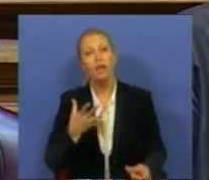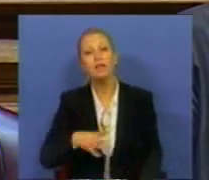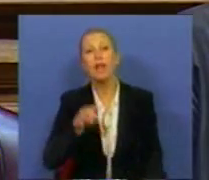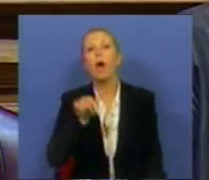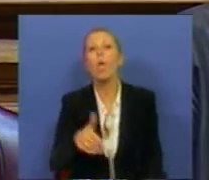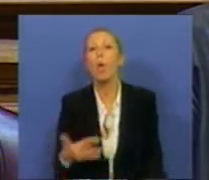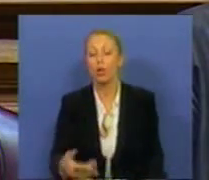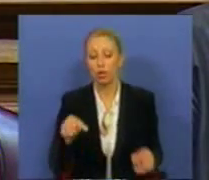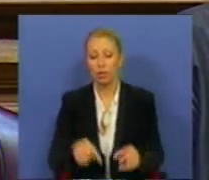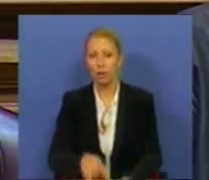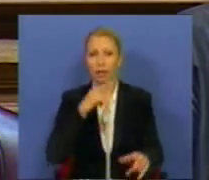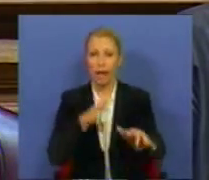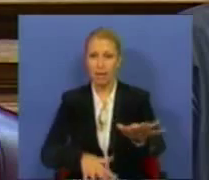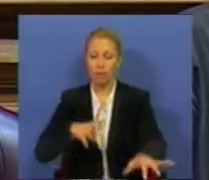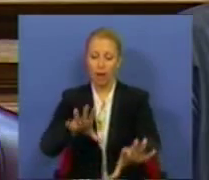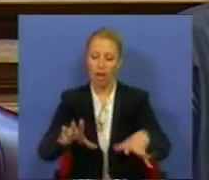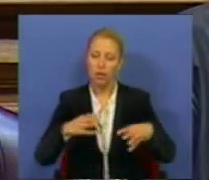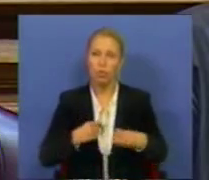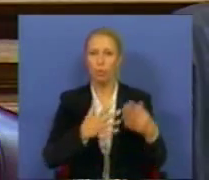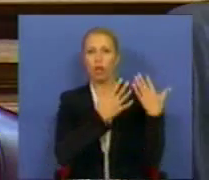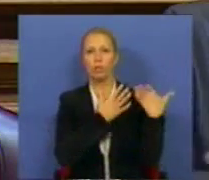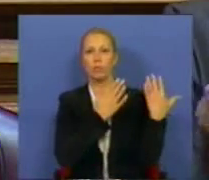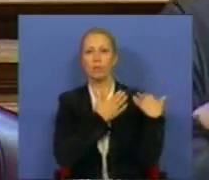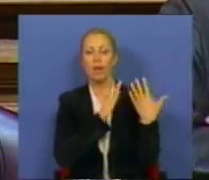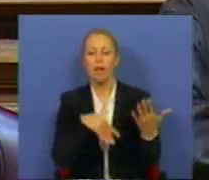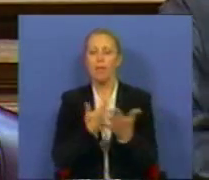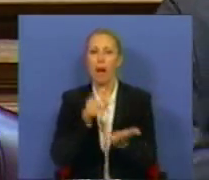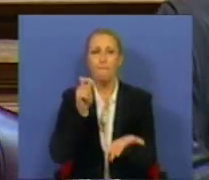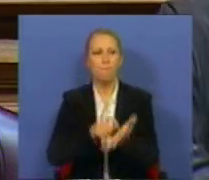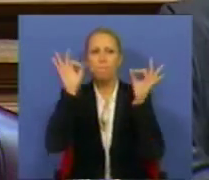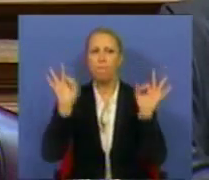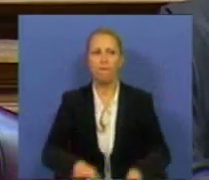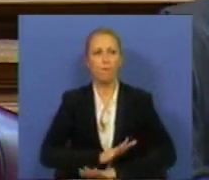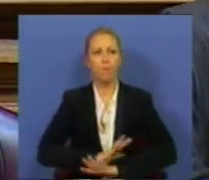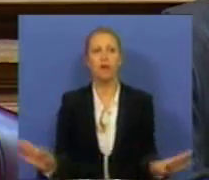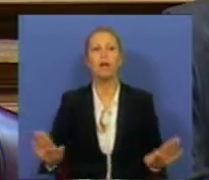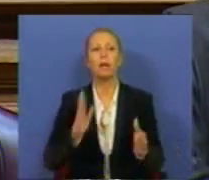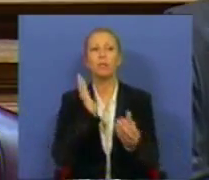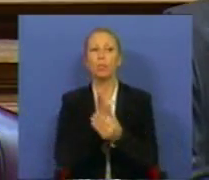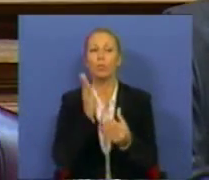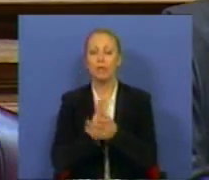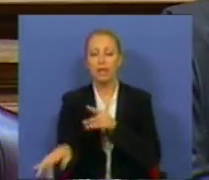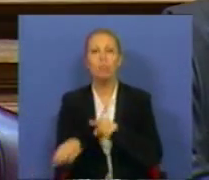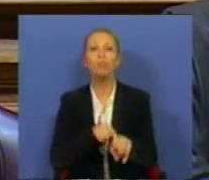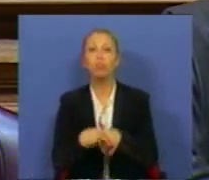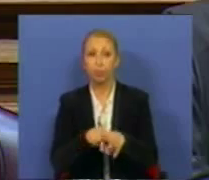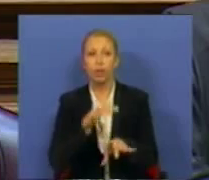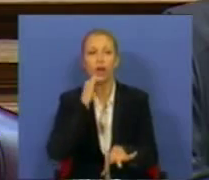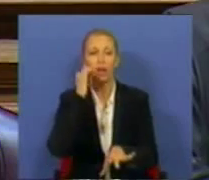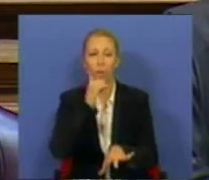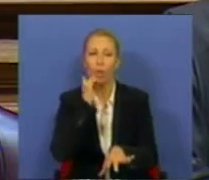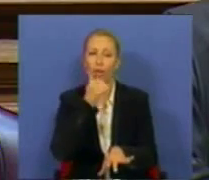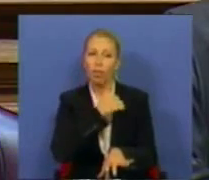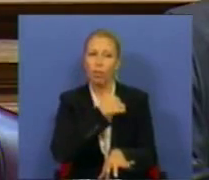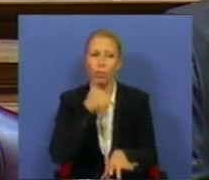é que esta Assembleia assuma a responsabilidade de pôr um ponto final num processo político que foi tão doloroso, tão